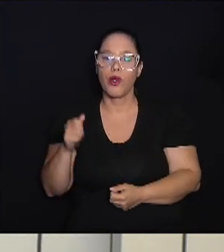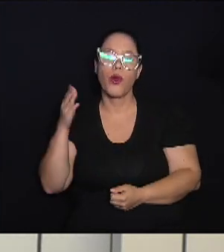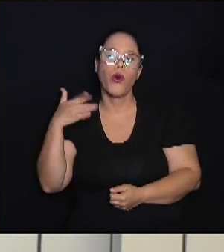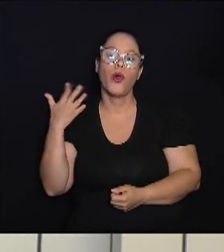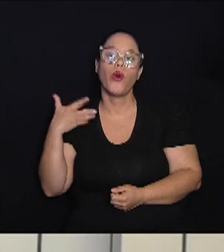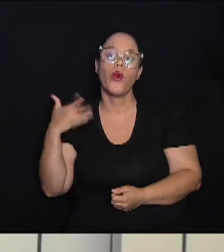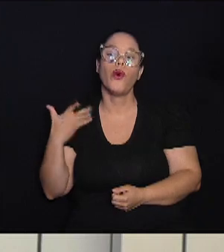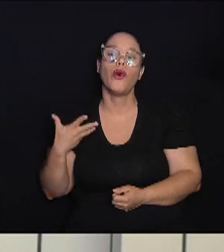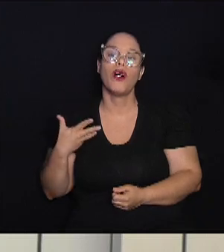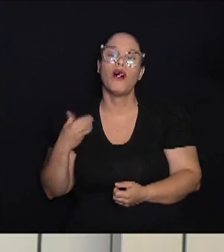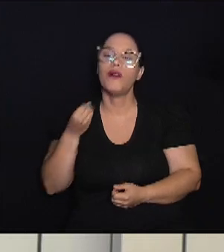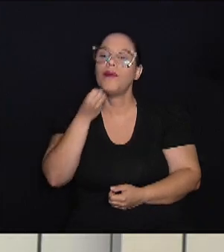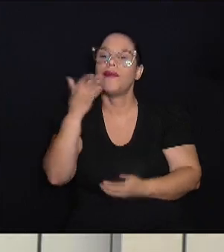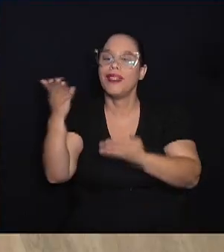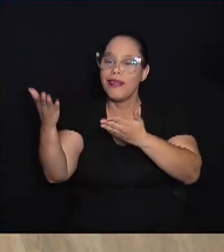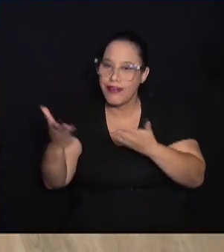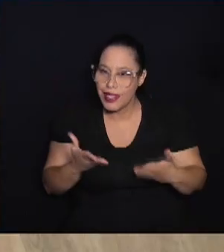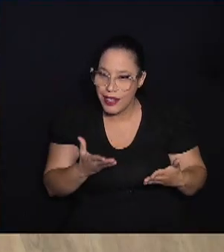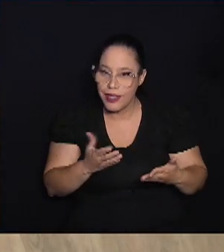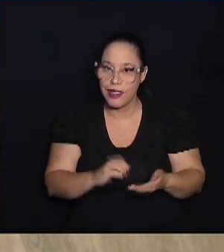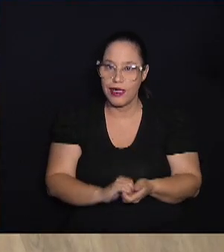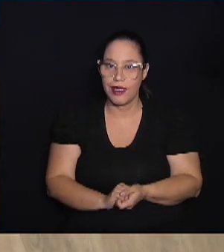bem-vinda e boa tarde, Lu.